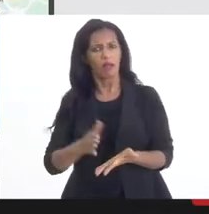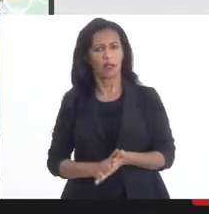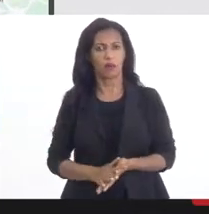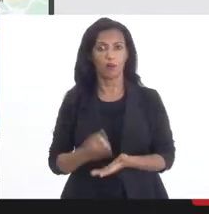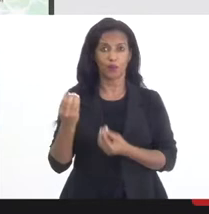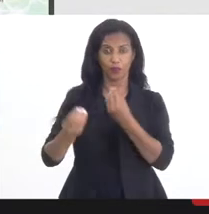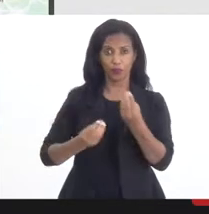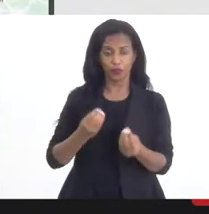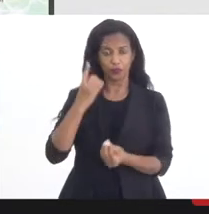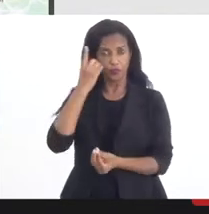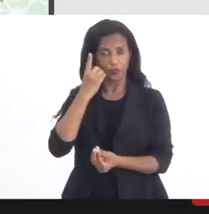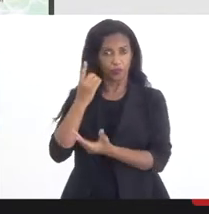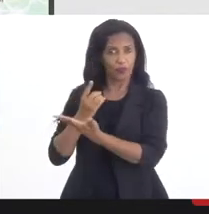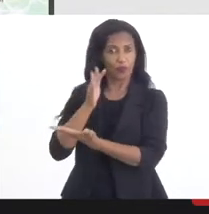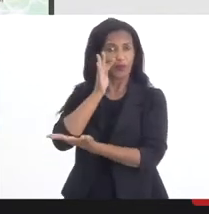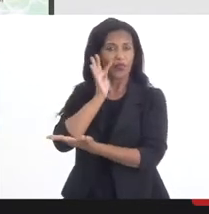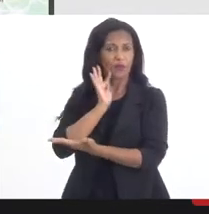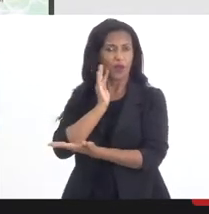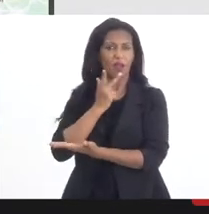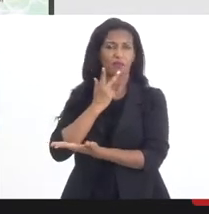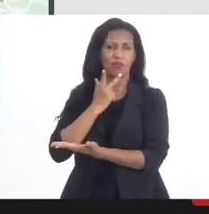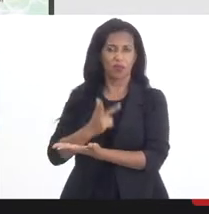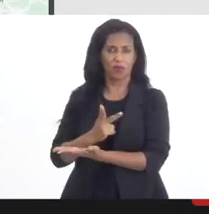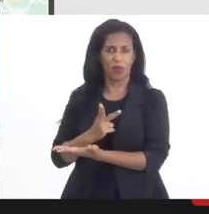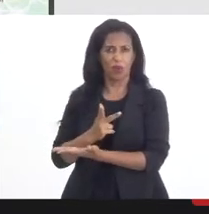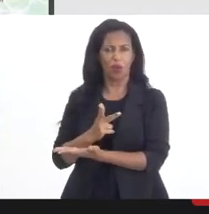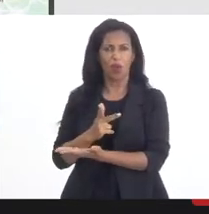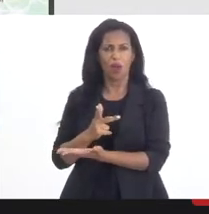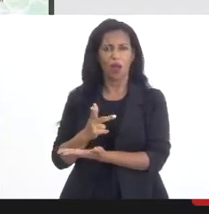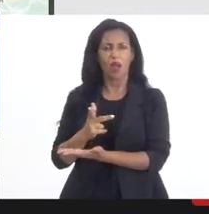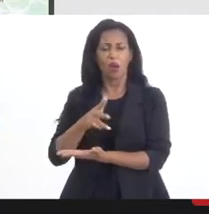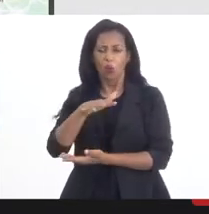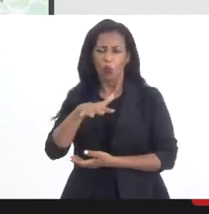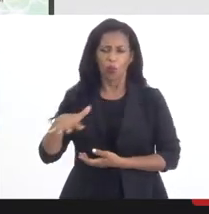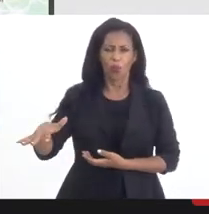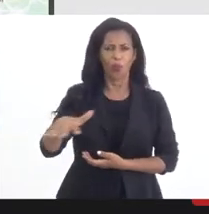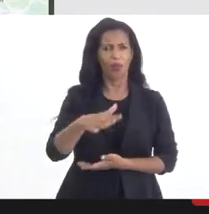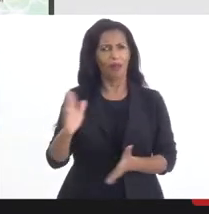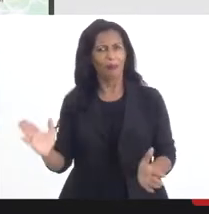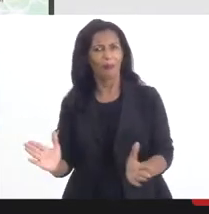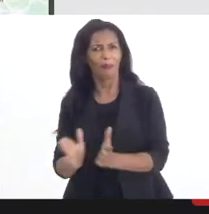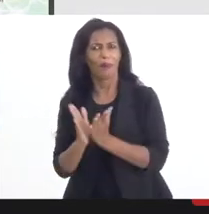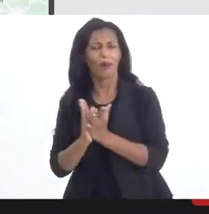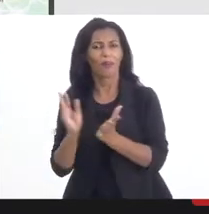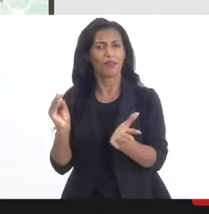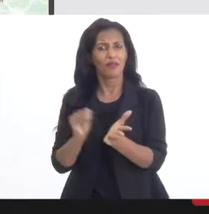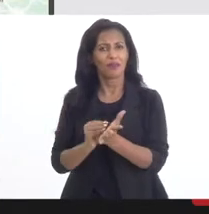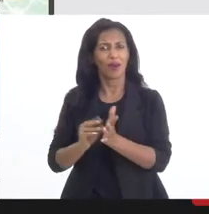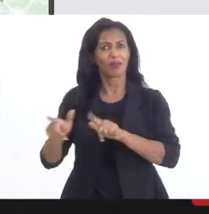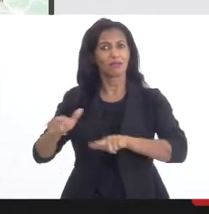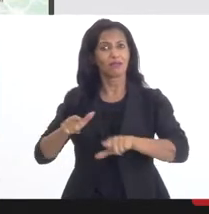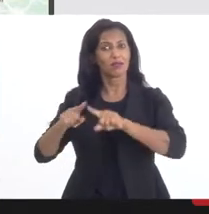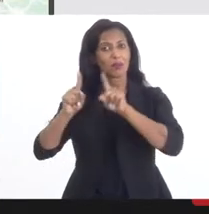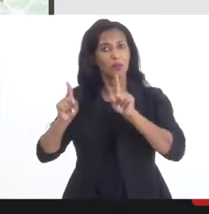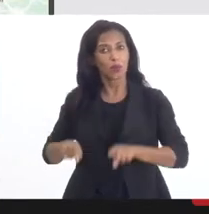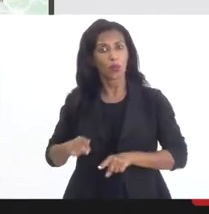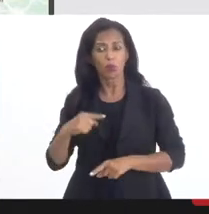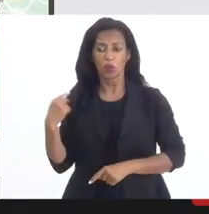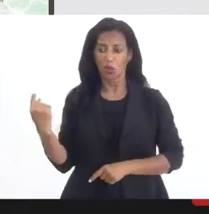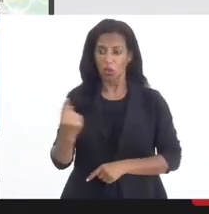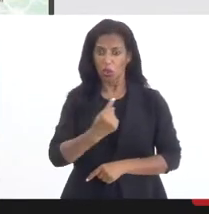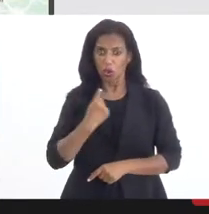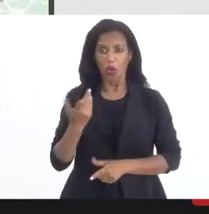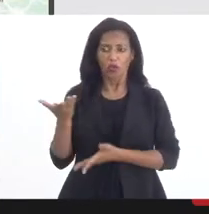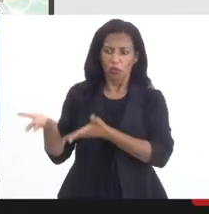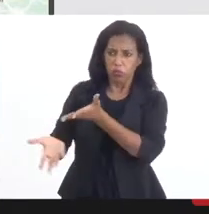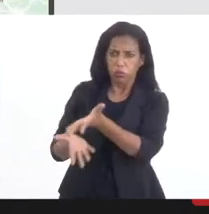Flávio, é uma região carente de serviços públicos. E nós temos a missão e continuaremos a